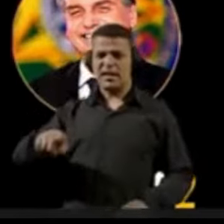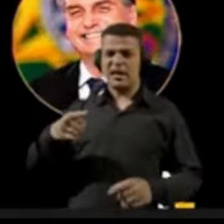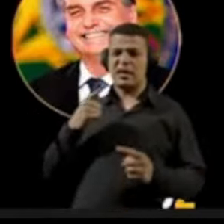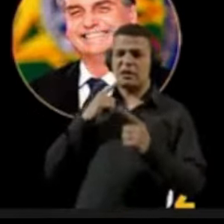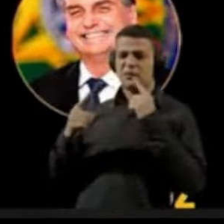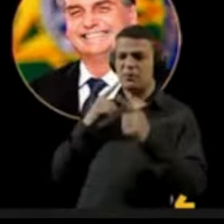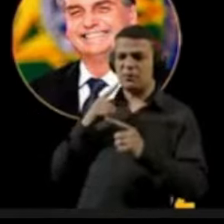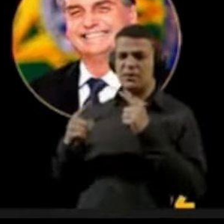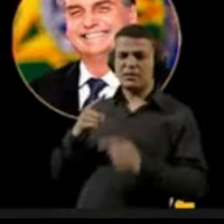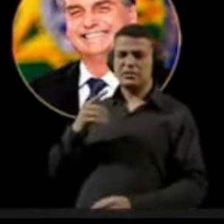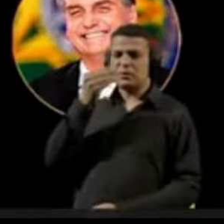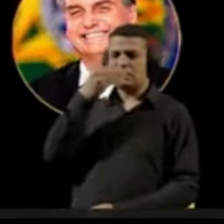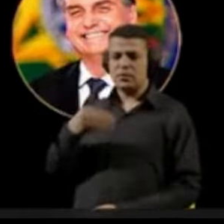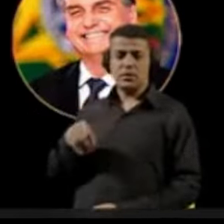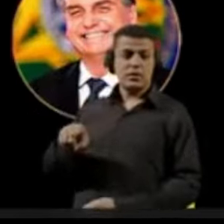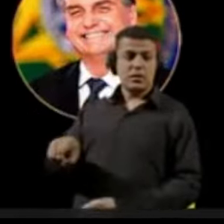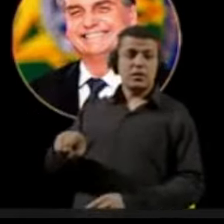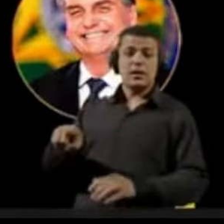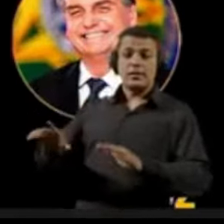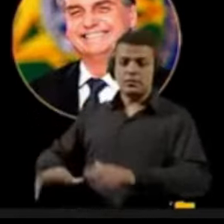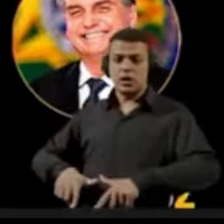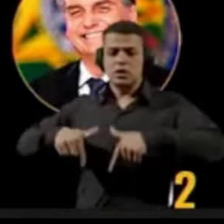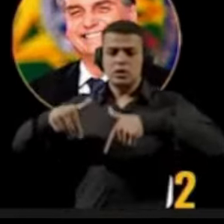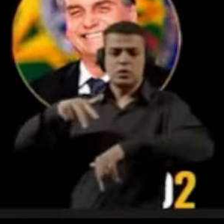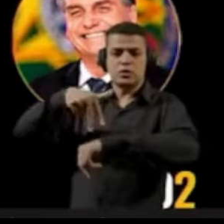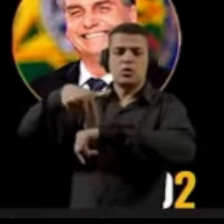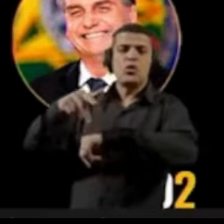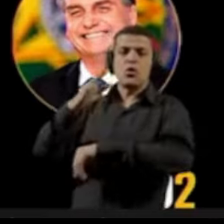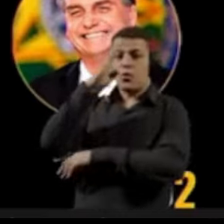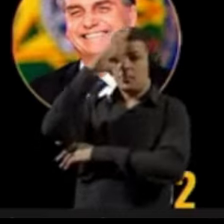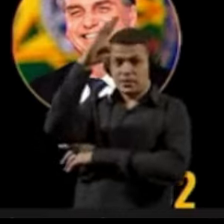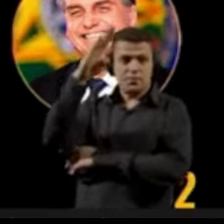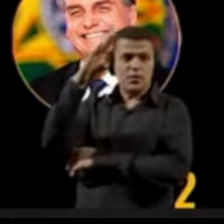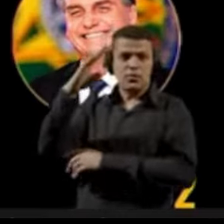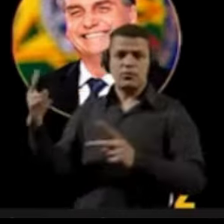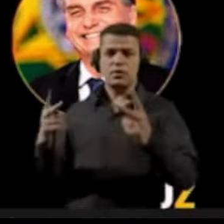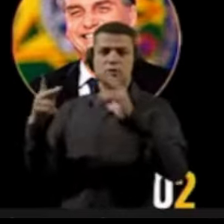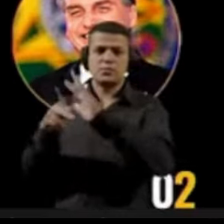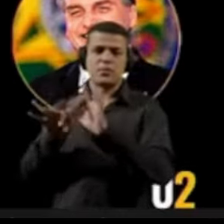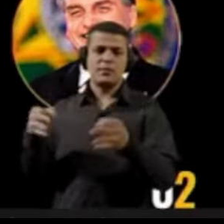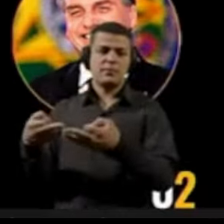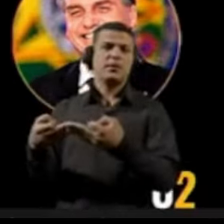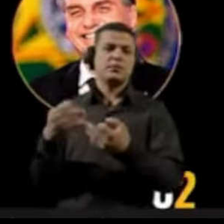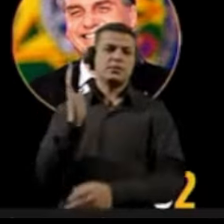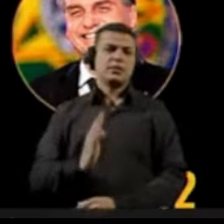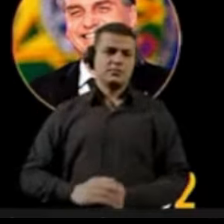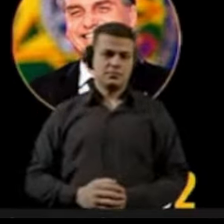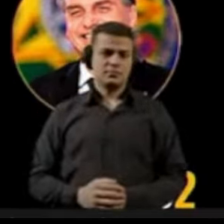pelo sistema, se ergueu como o homem que representava os verdadeiros valores da família brasileira.